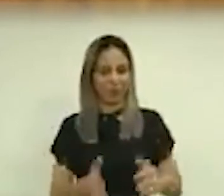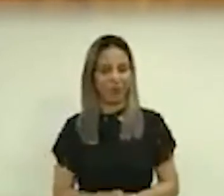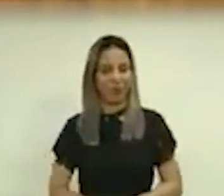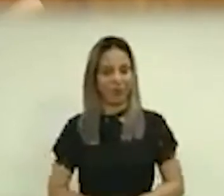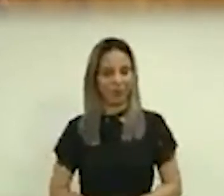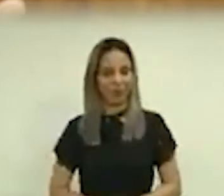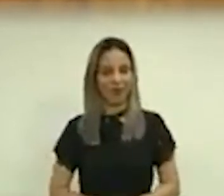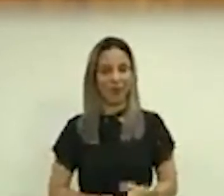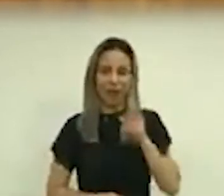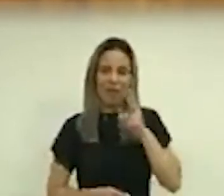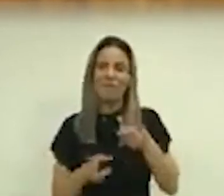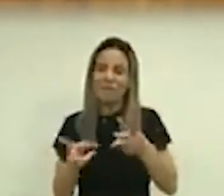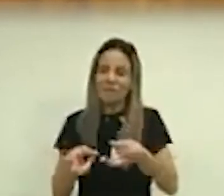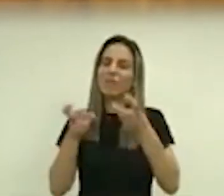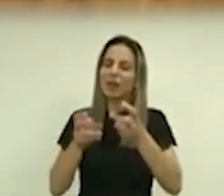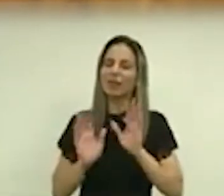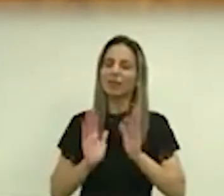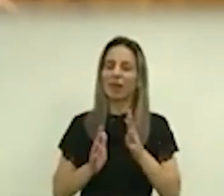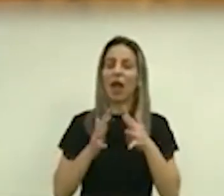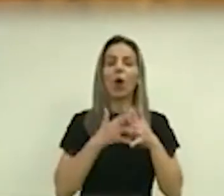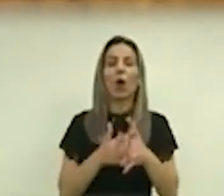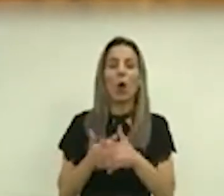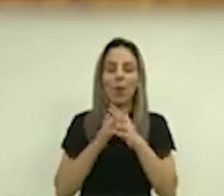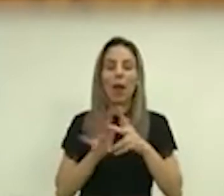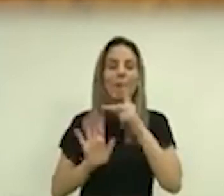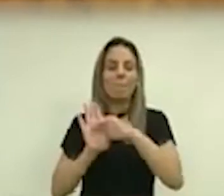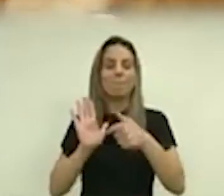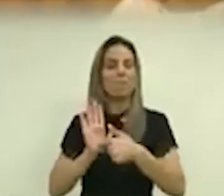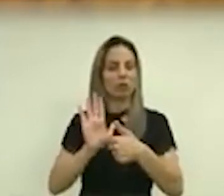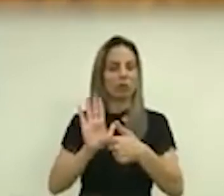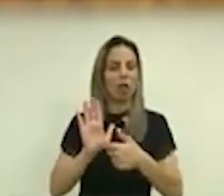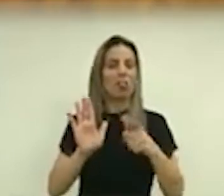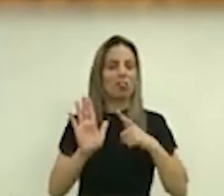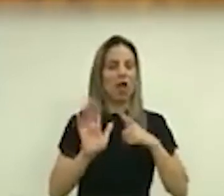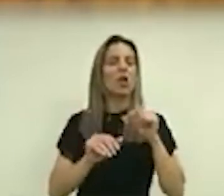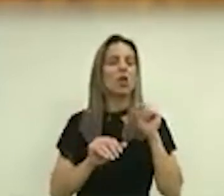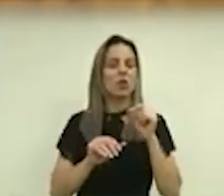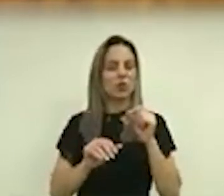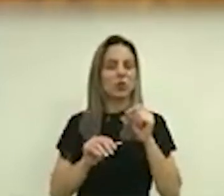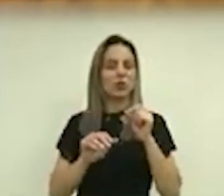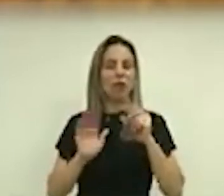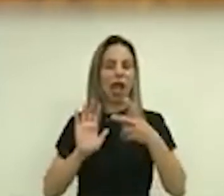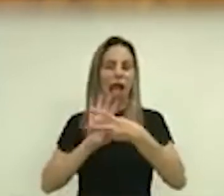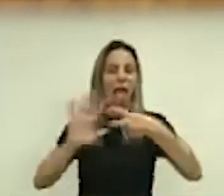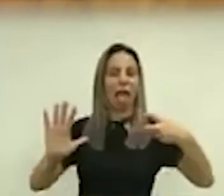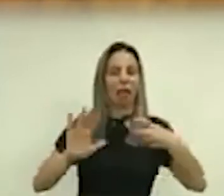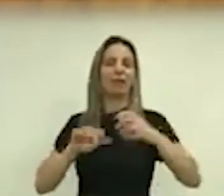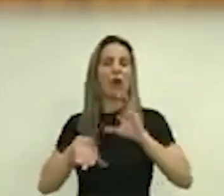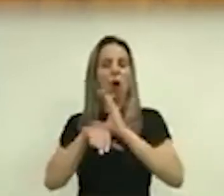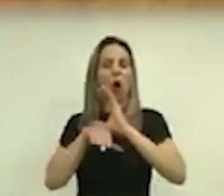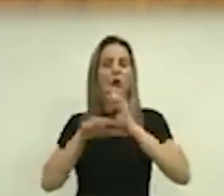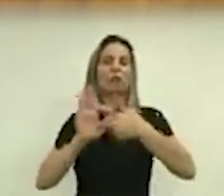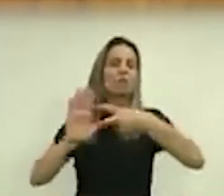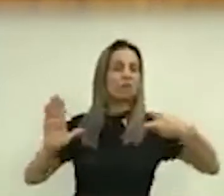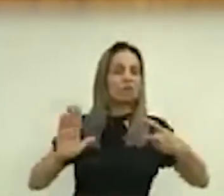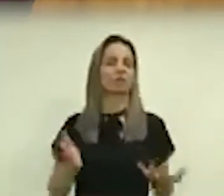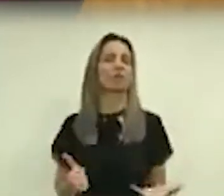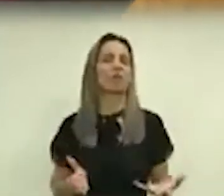gente viu, é complicado você aqui propor alguns projetos que sempre têm vícios de iniciativa. Então, um projeto